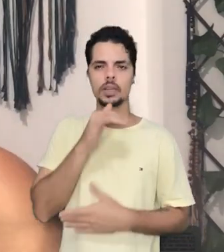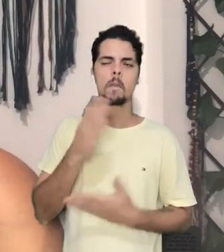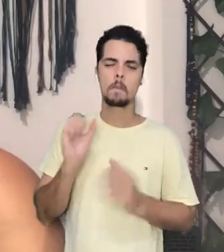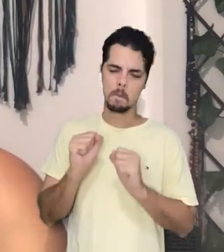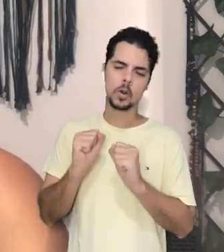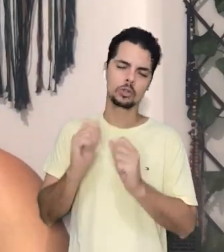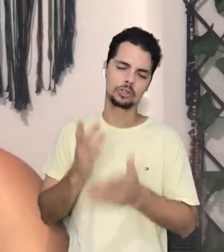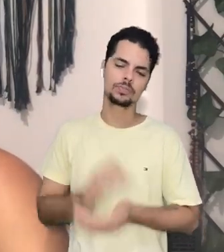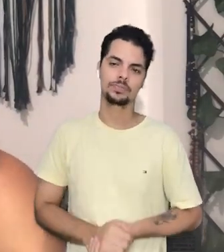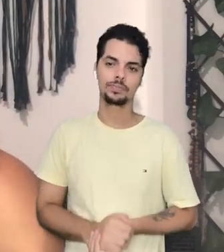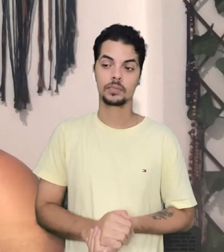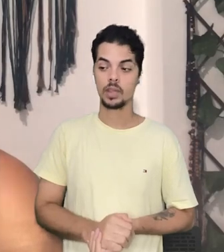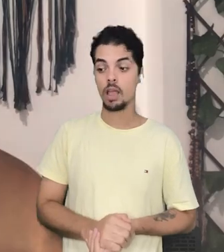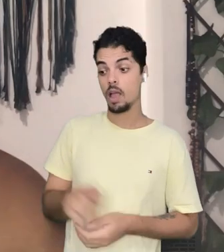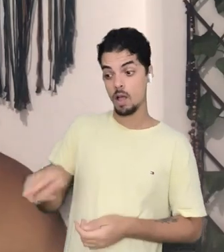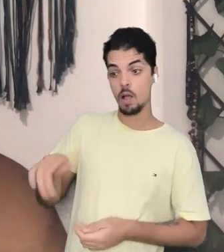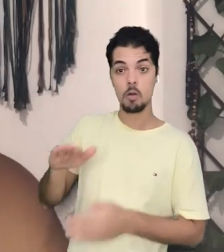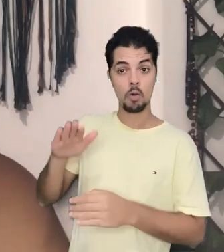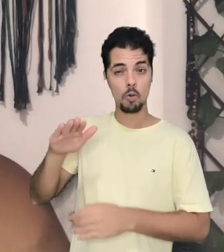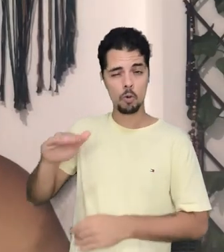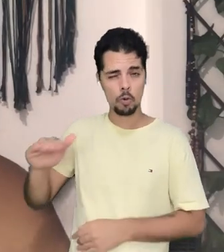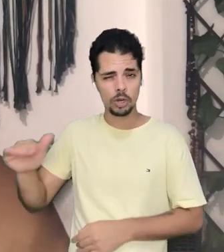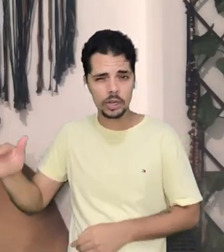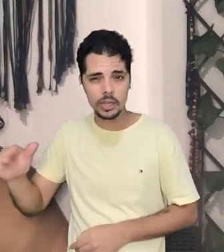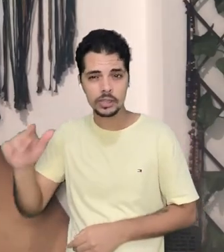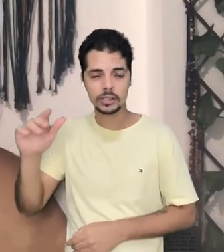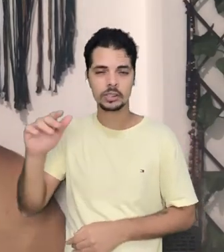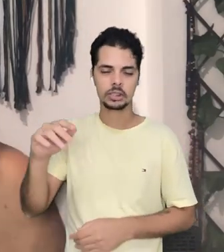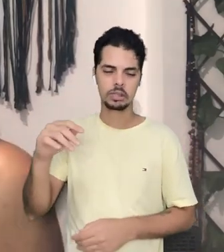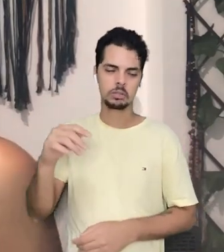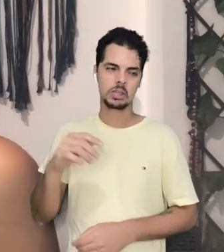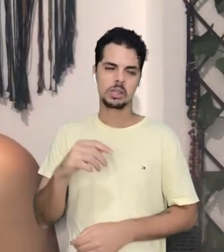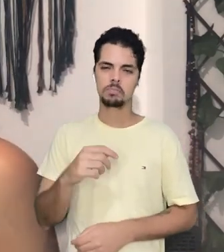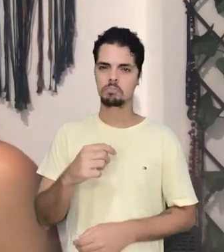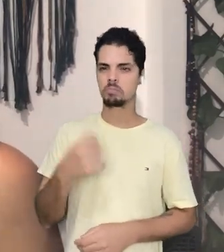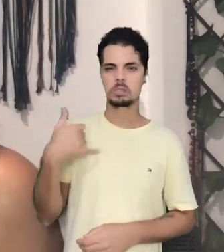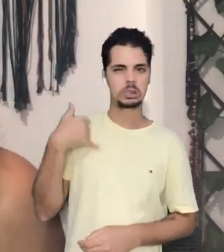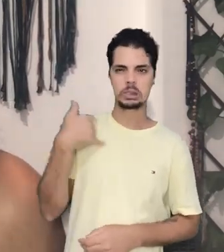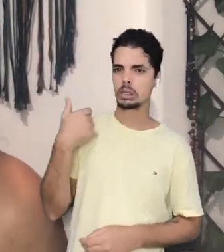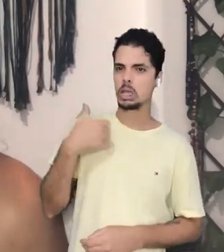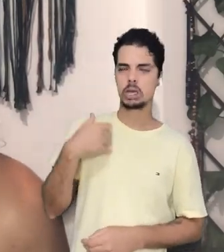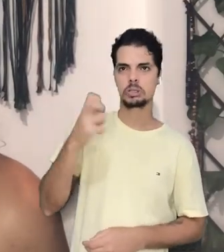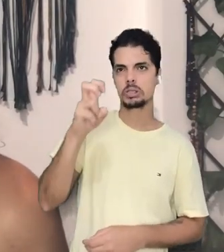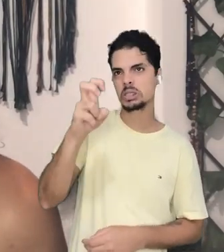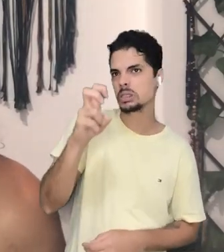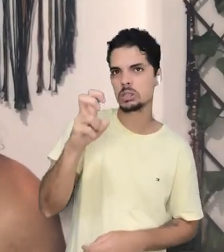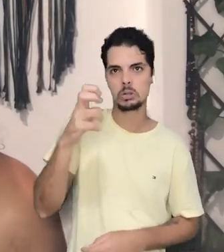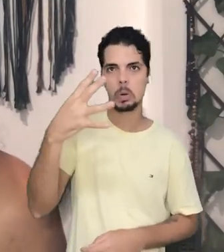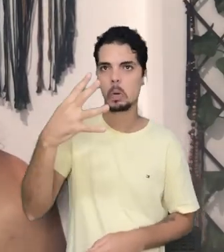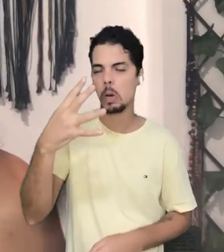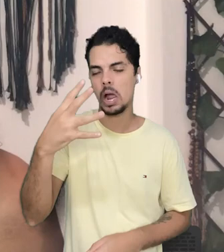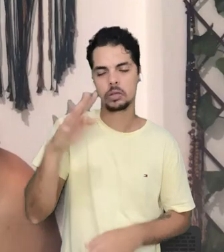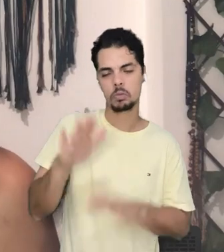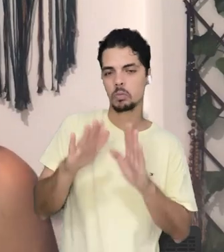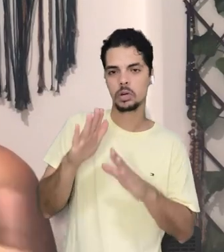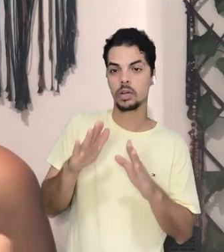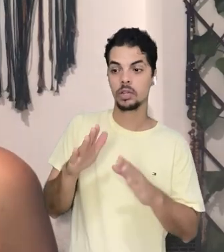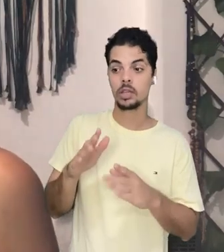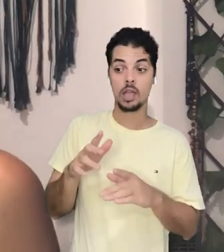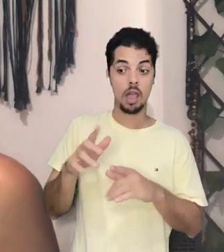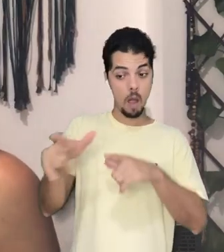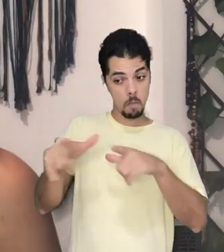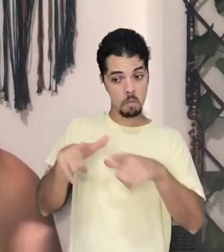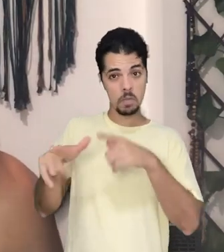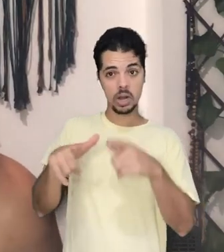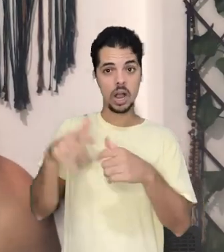crianças menores, dá para abusar da criatividade e criar, por exemplo, jogos pedagógicos. Pense, por